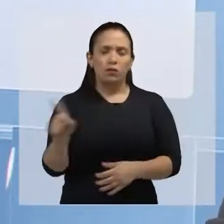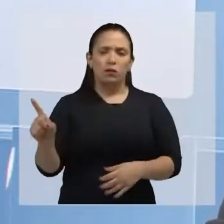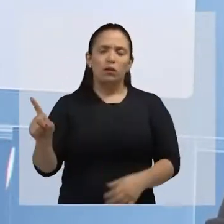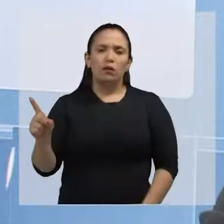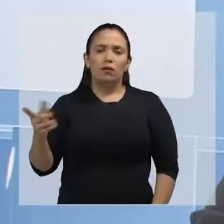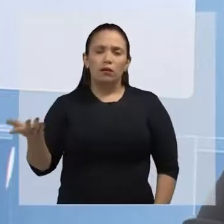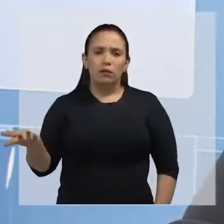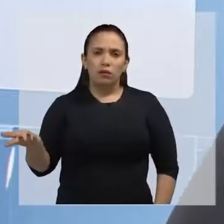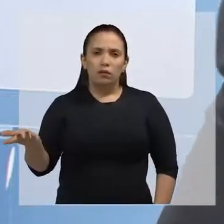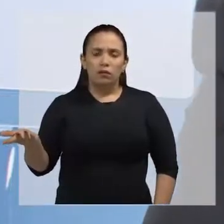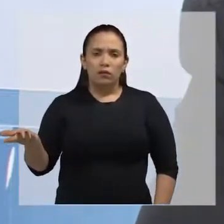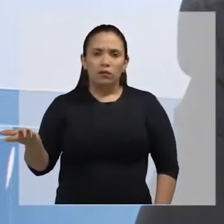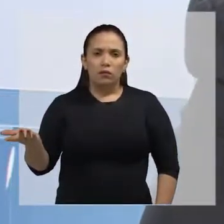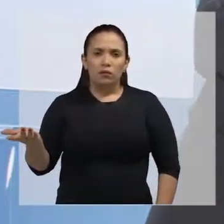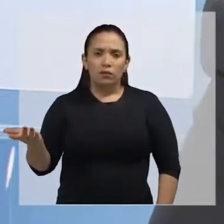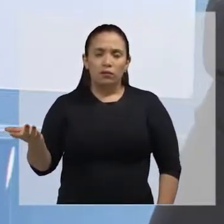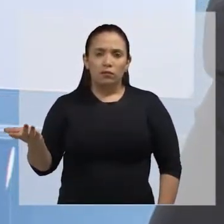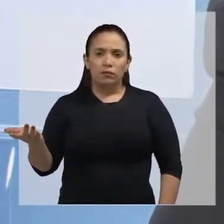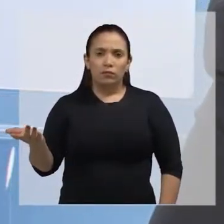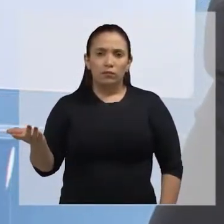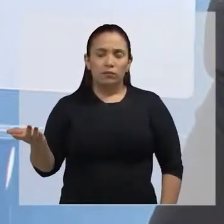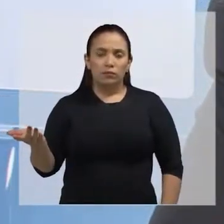todo cidadão de bem repudia a impunidade.